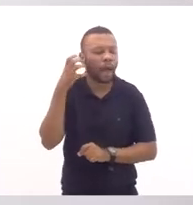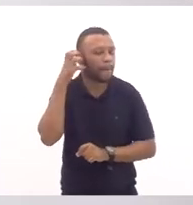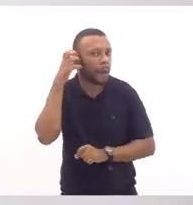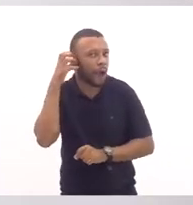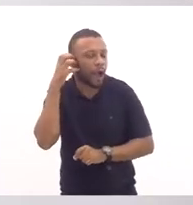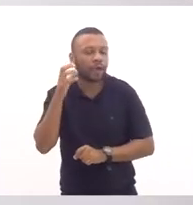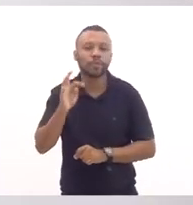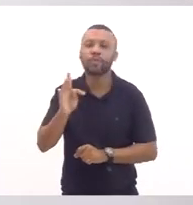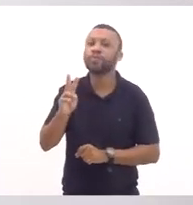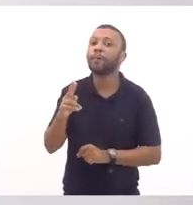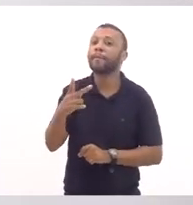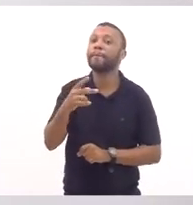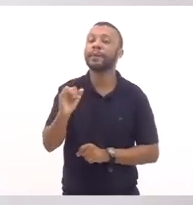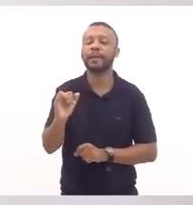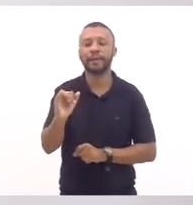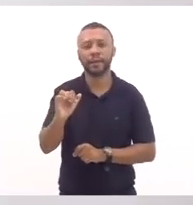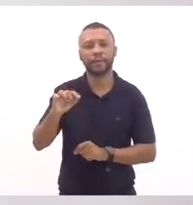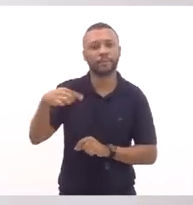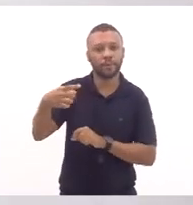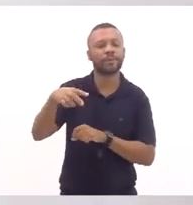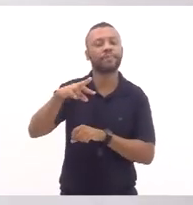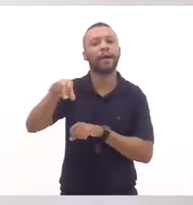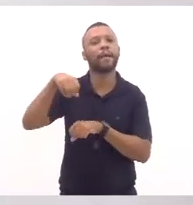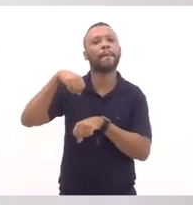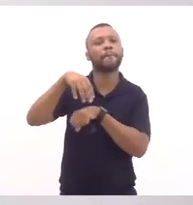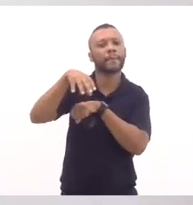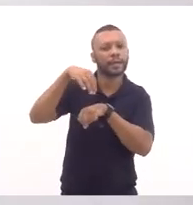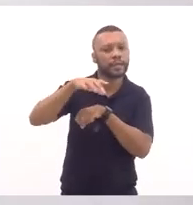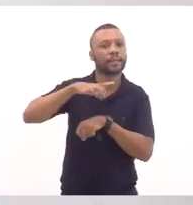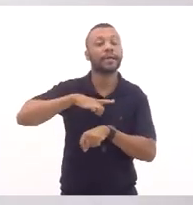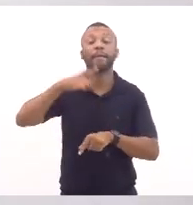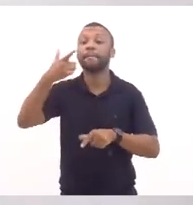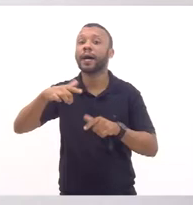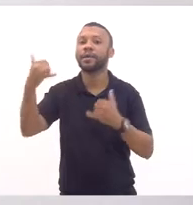lá, enfim, depois vai repassar para a gente com mais detalhes.